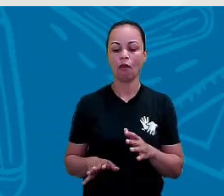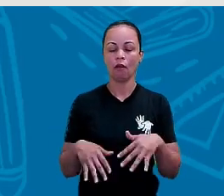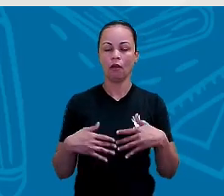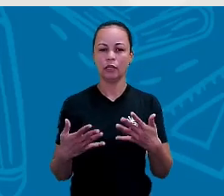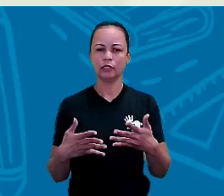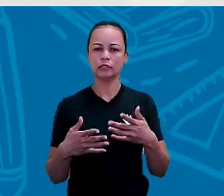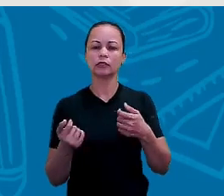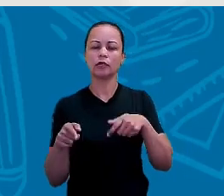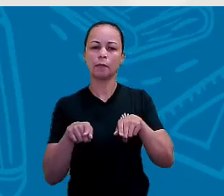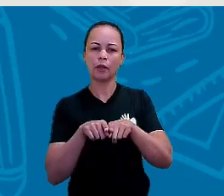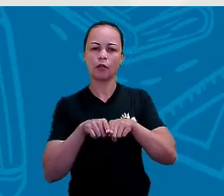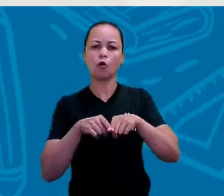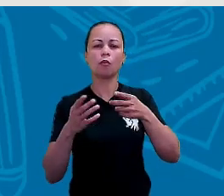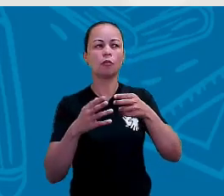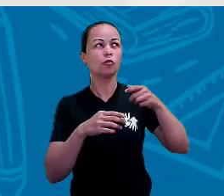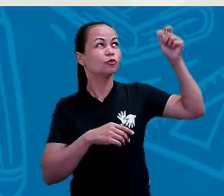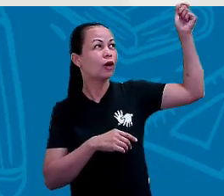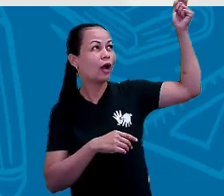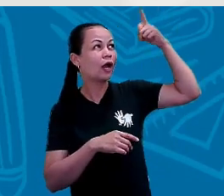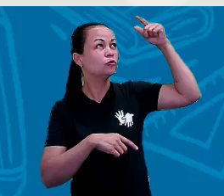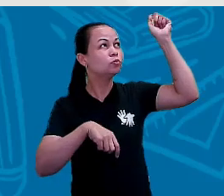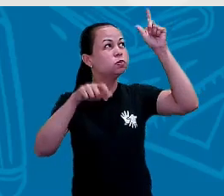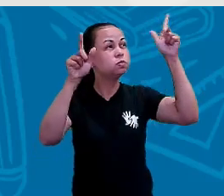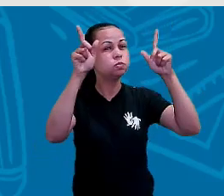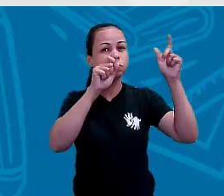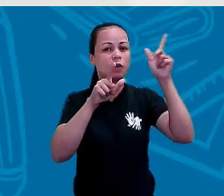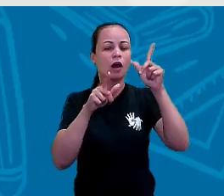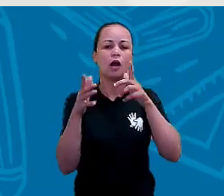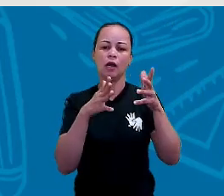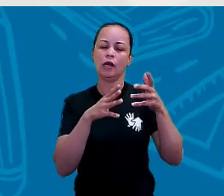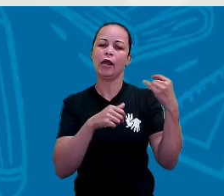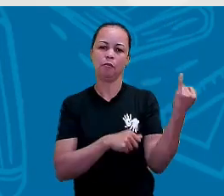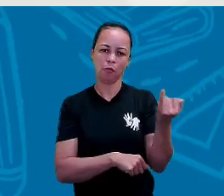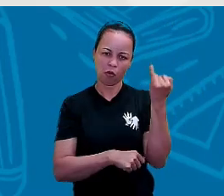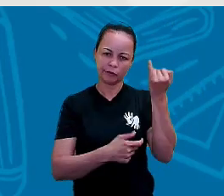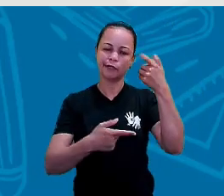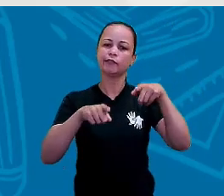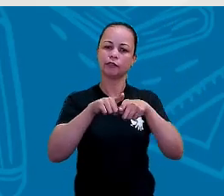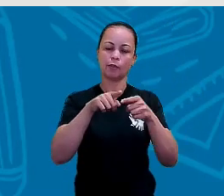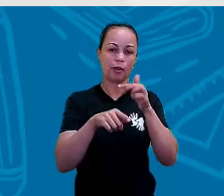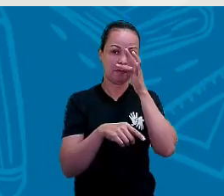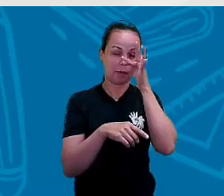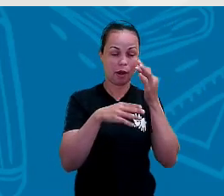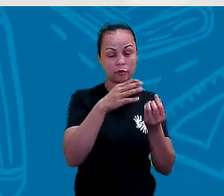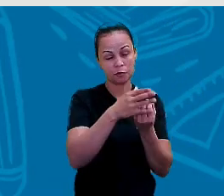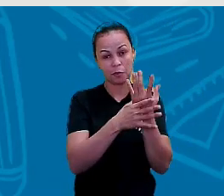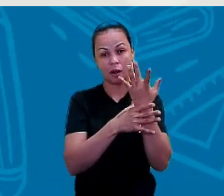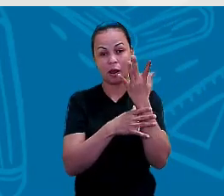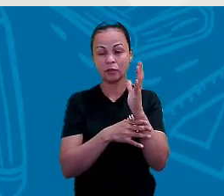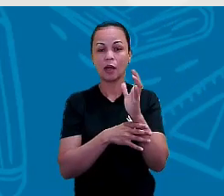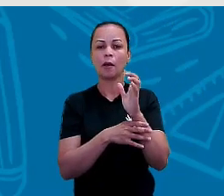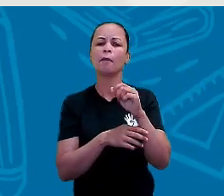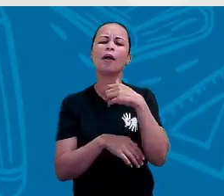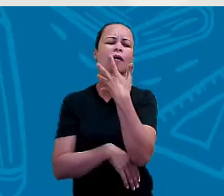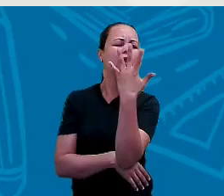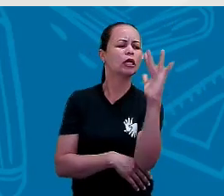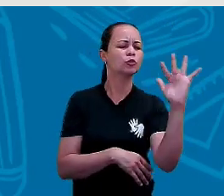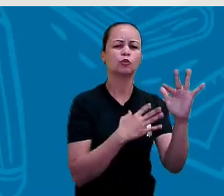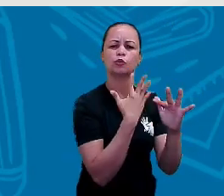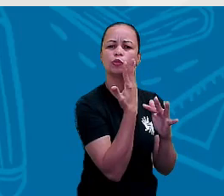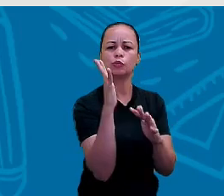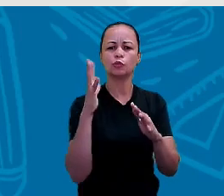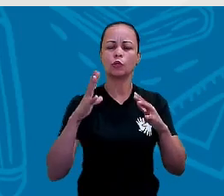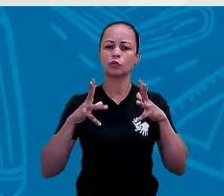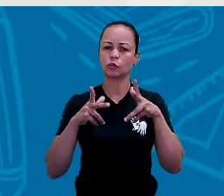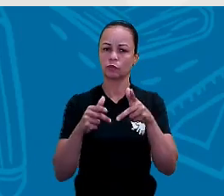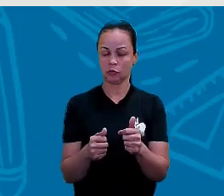os raios solares eles são fundamentais para as plantas, tá certo? Para a natureza como um todo, em especial